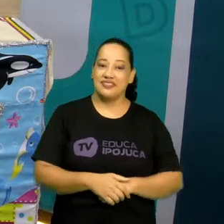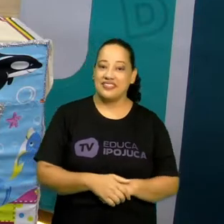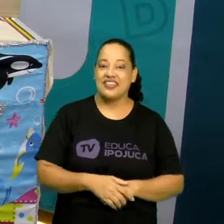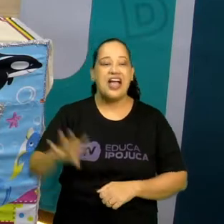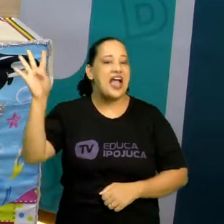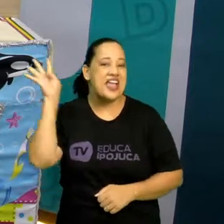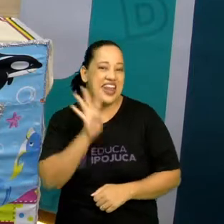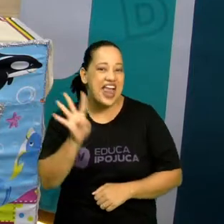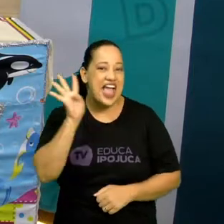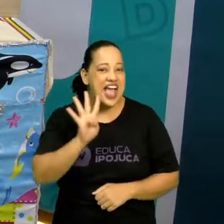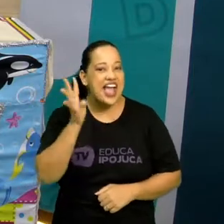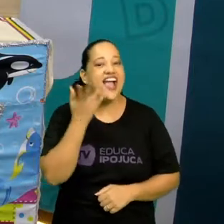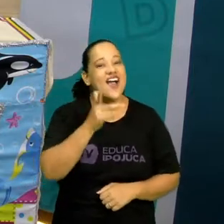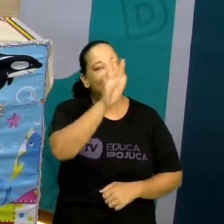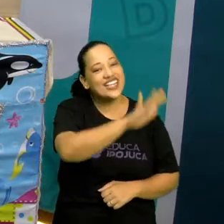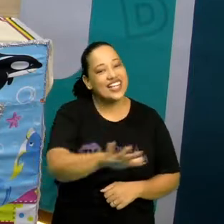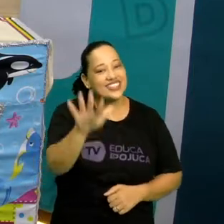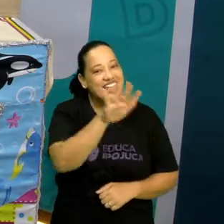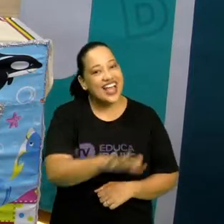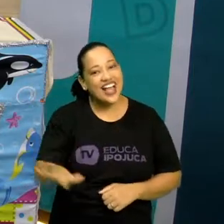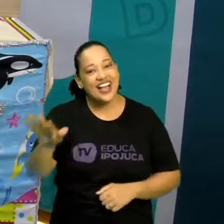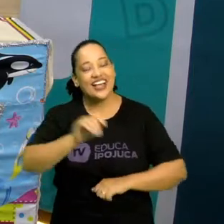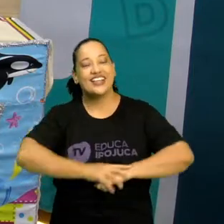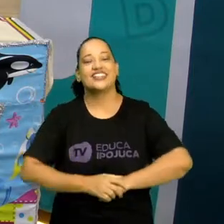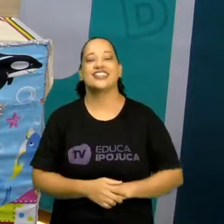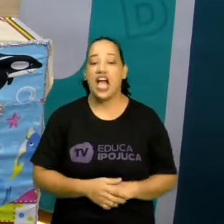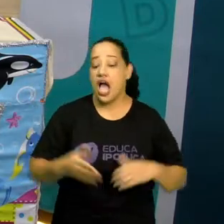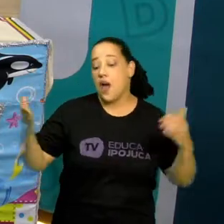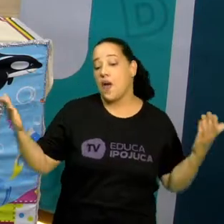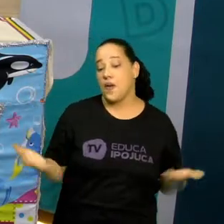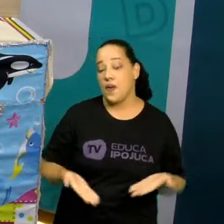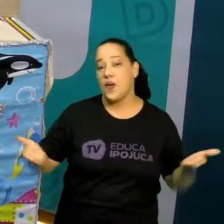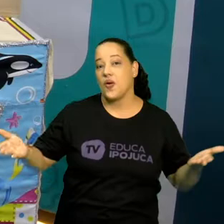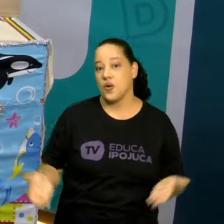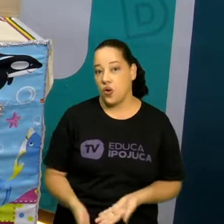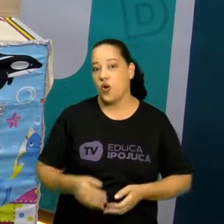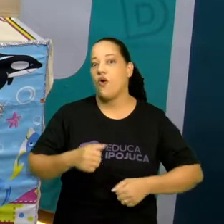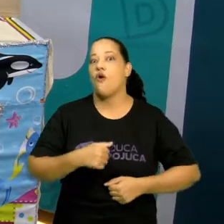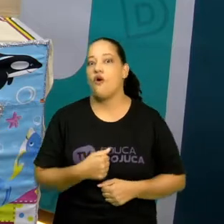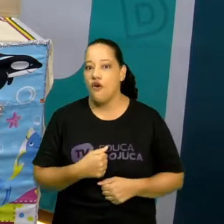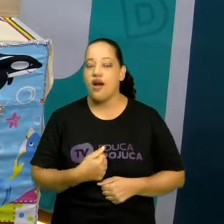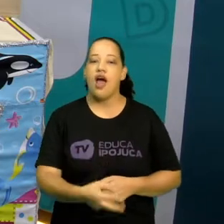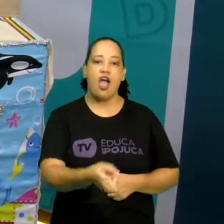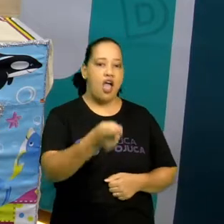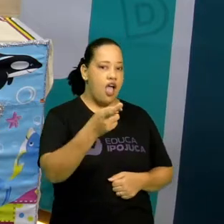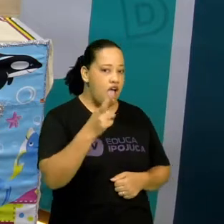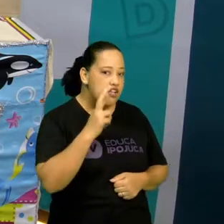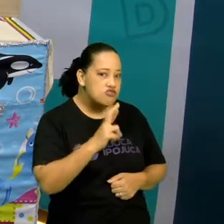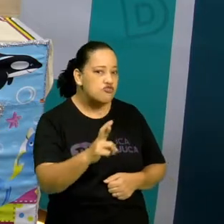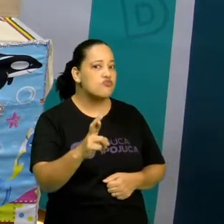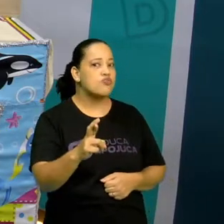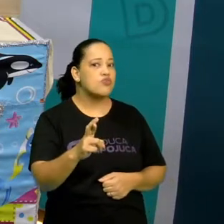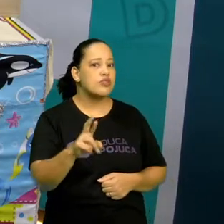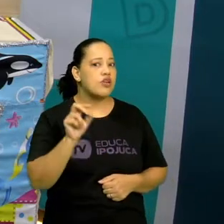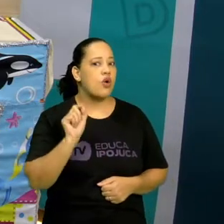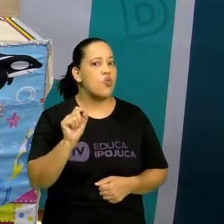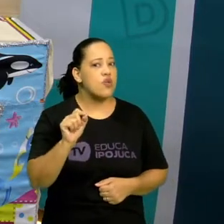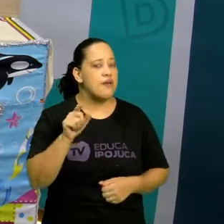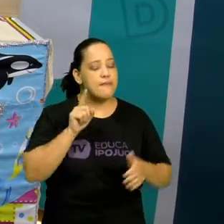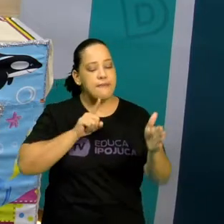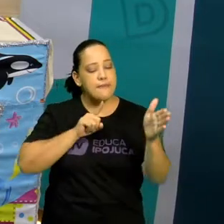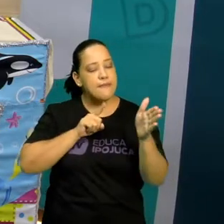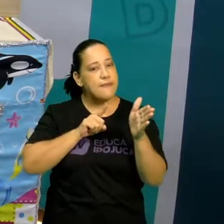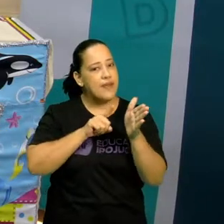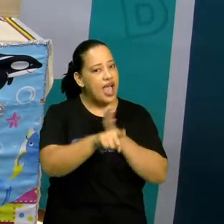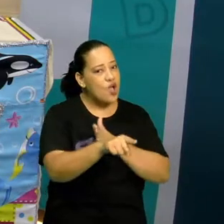Ah que legal criançada e agora vamos responder uma